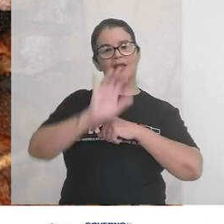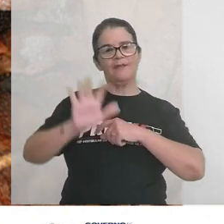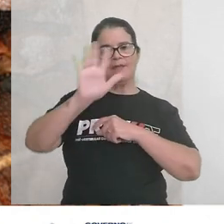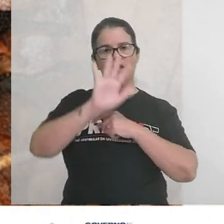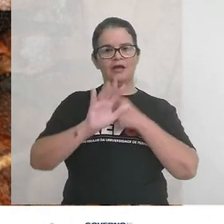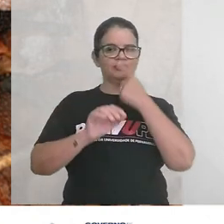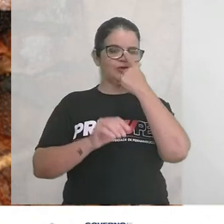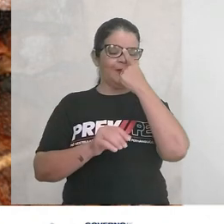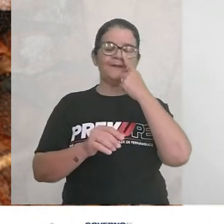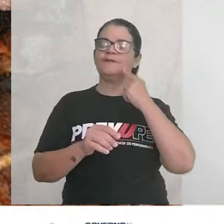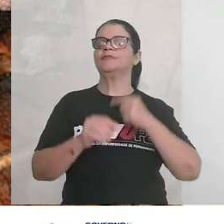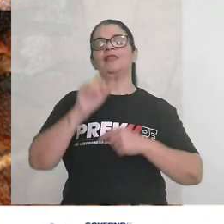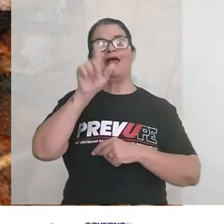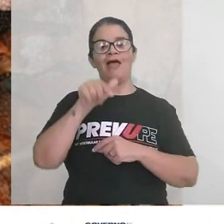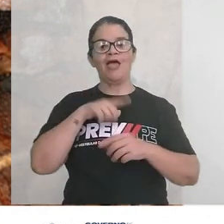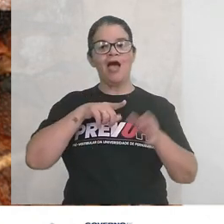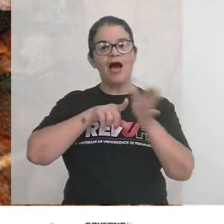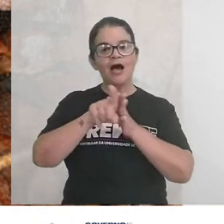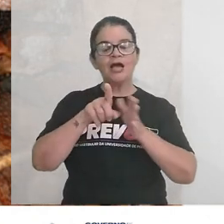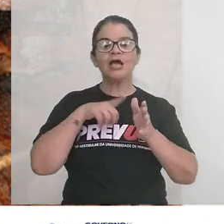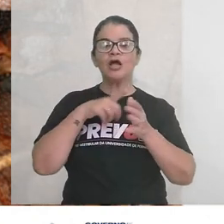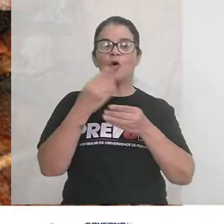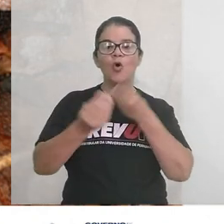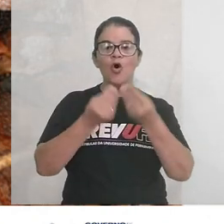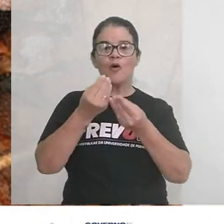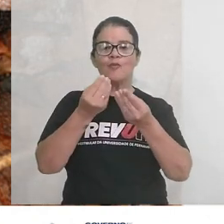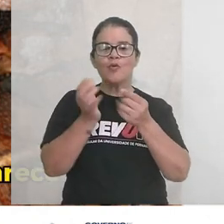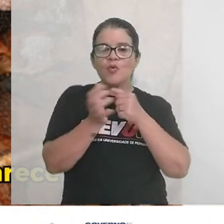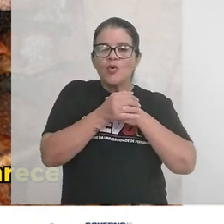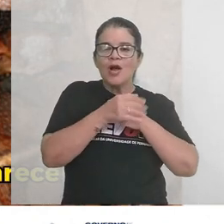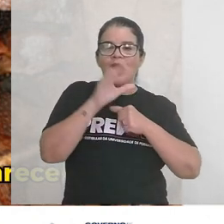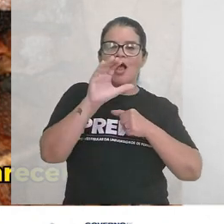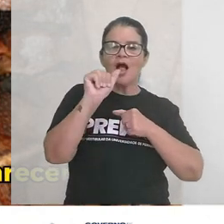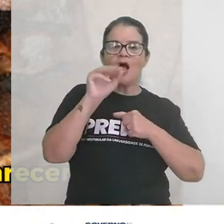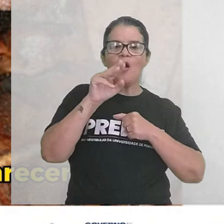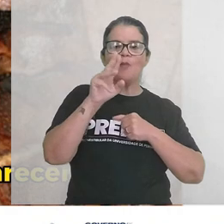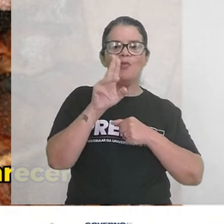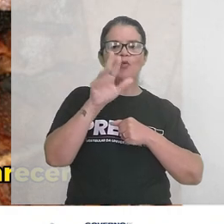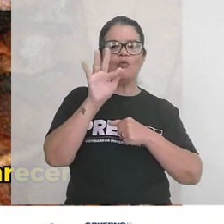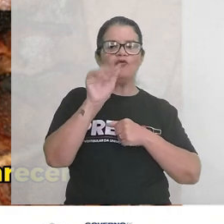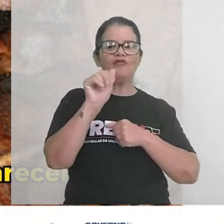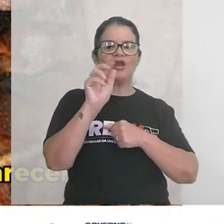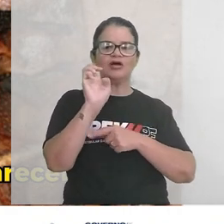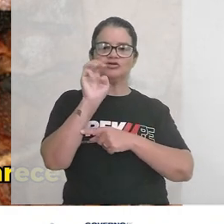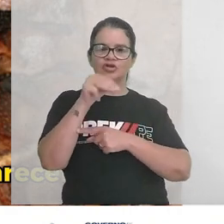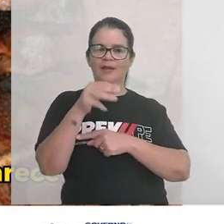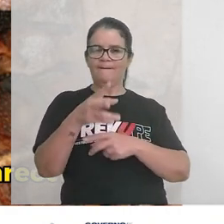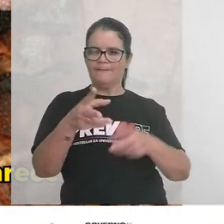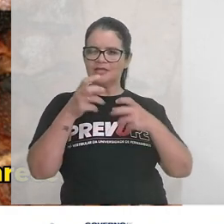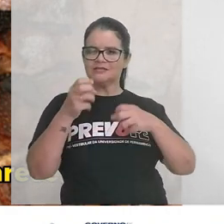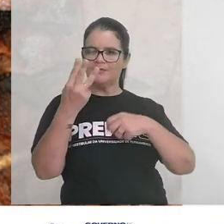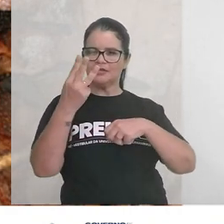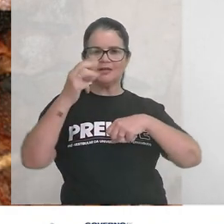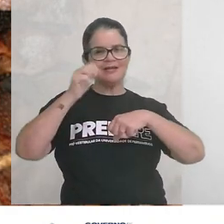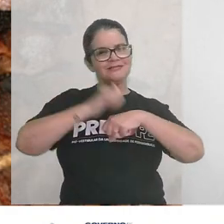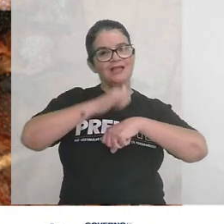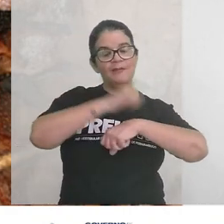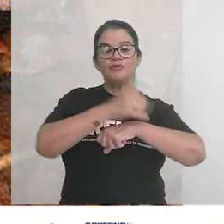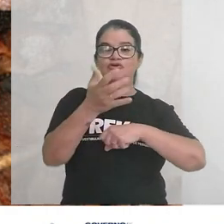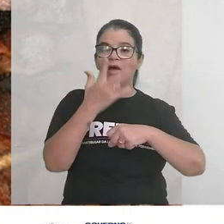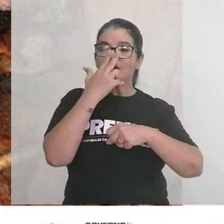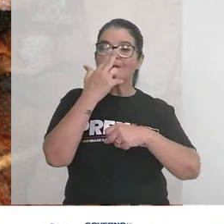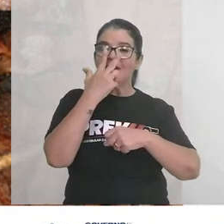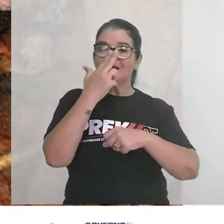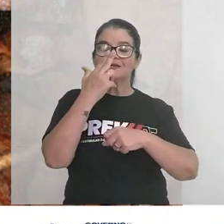pessoal é a questão da camuflagem né então nota que esses três sapinhos eles querem se parecer com o ambiente